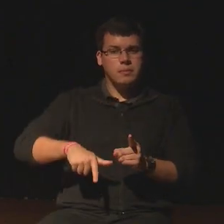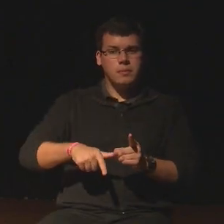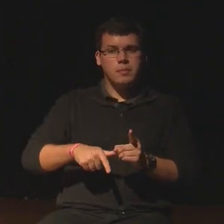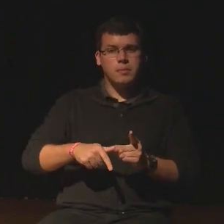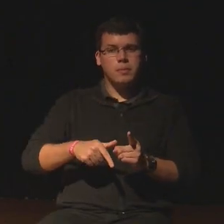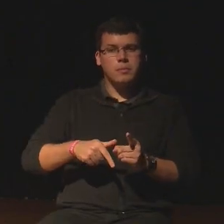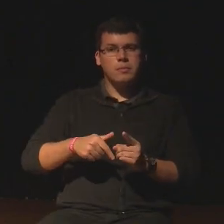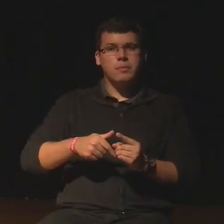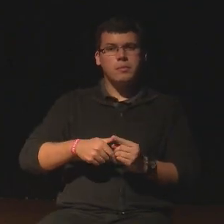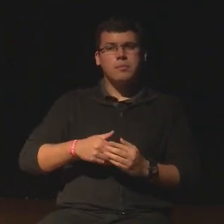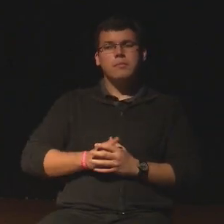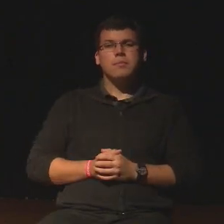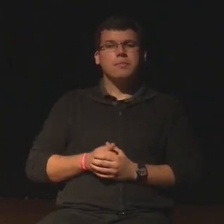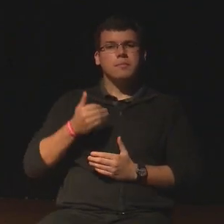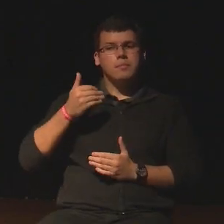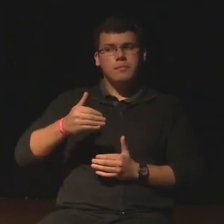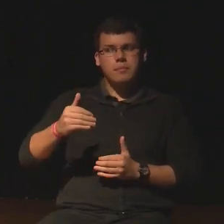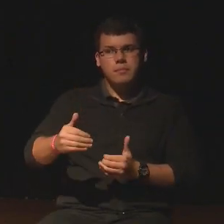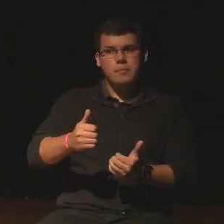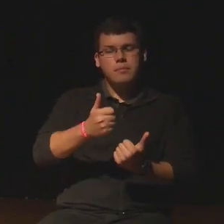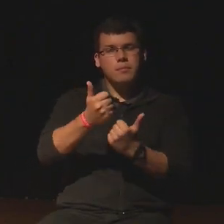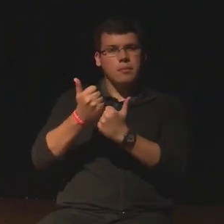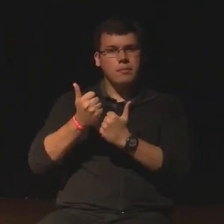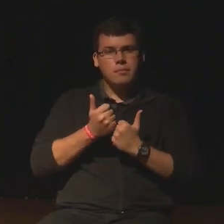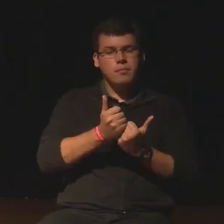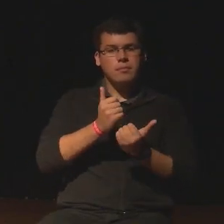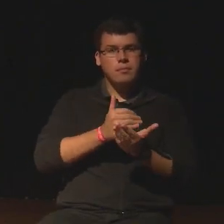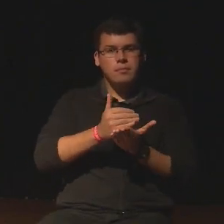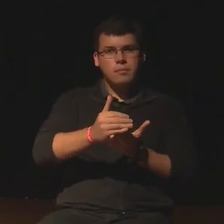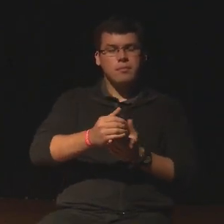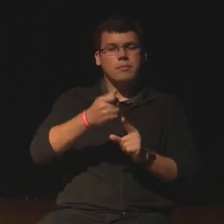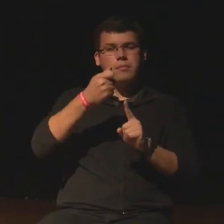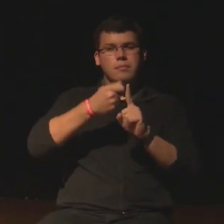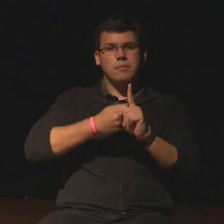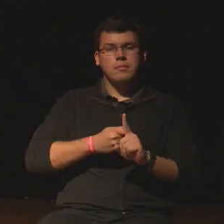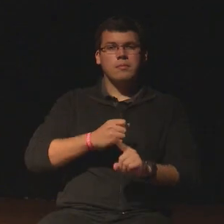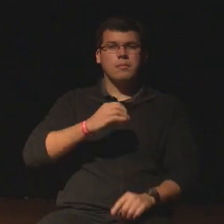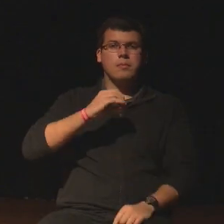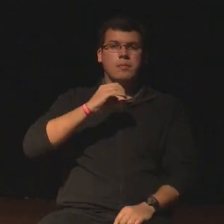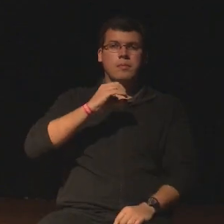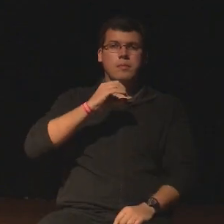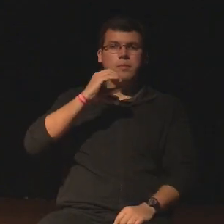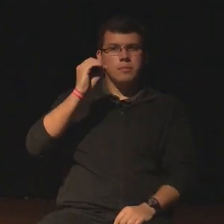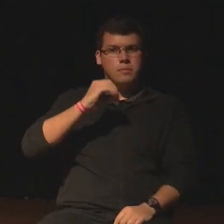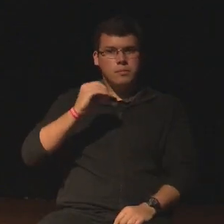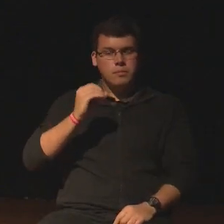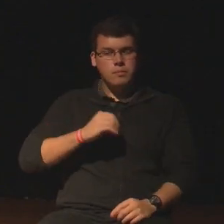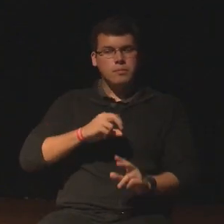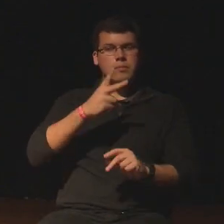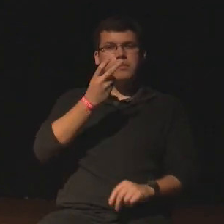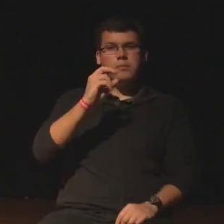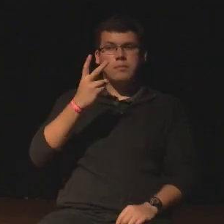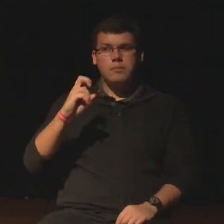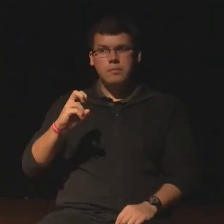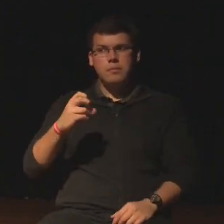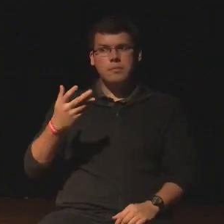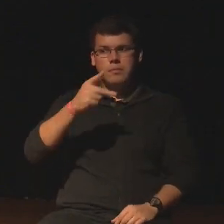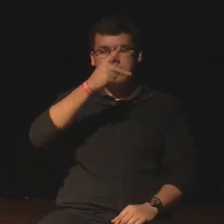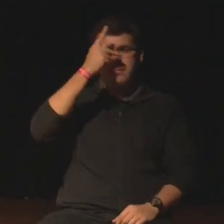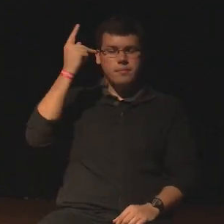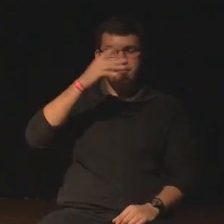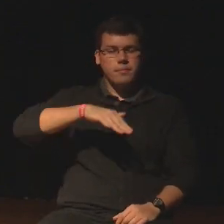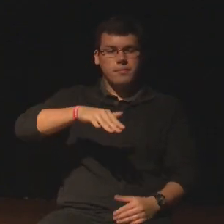participativo, iniciado em outubro de 2025, quando a população foi convidada a contribuir com sugestões